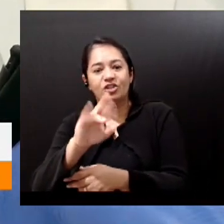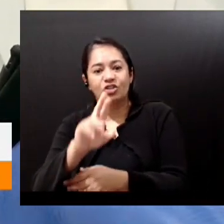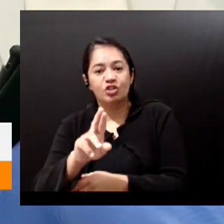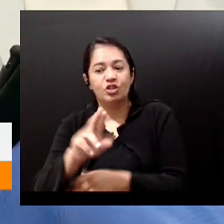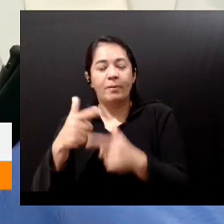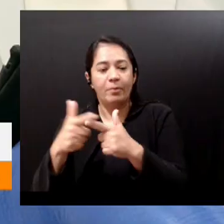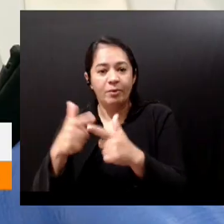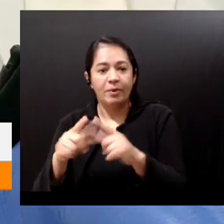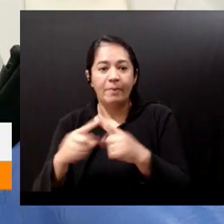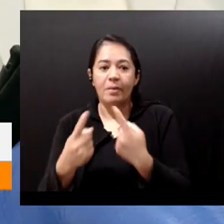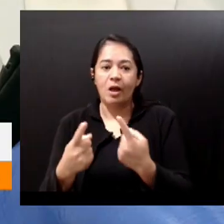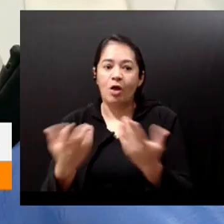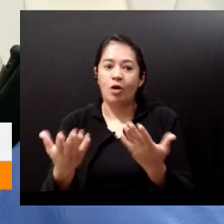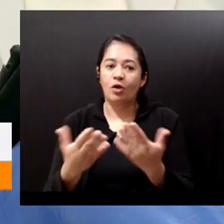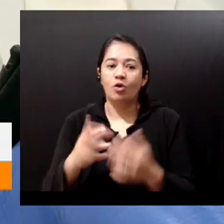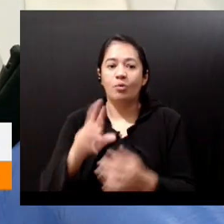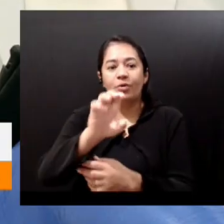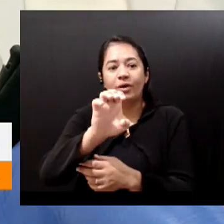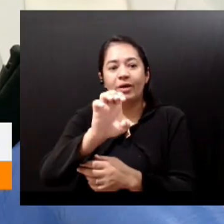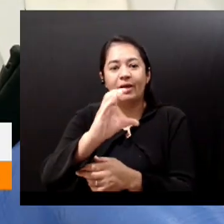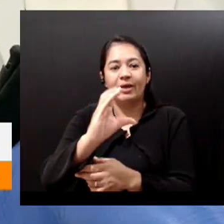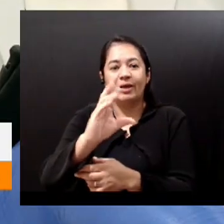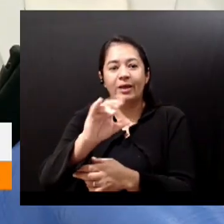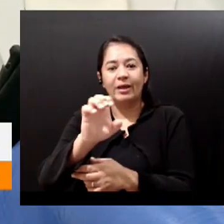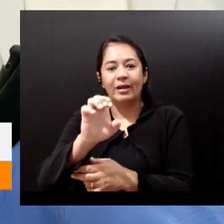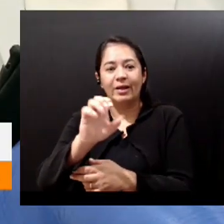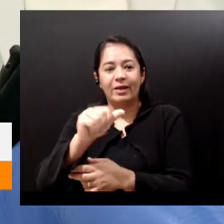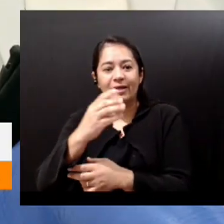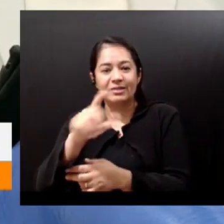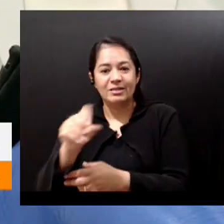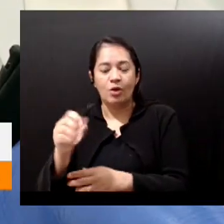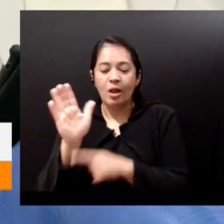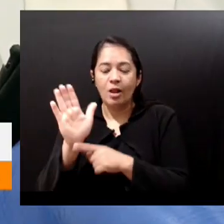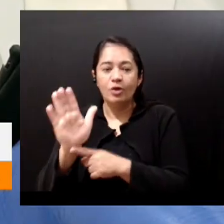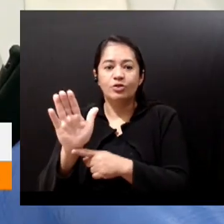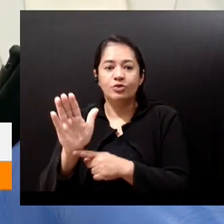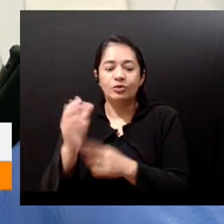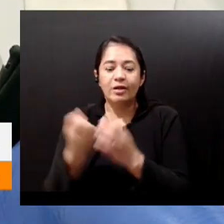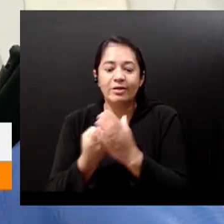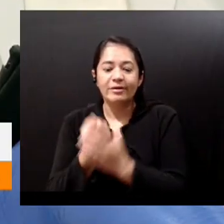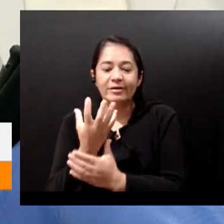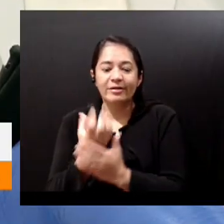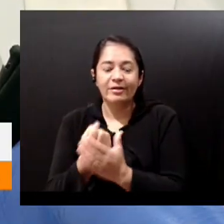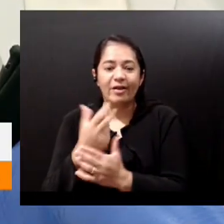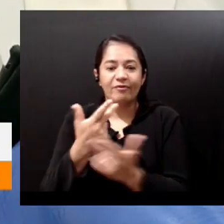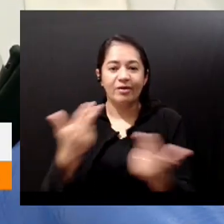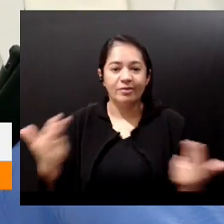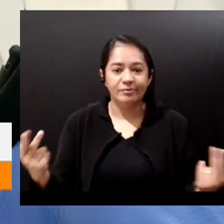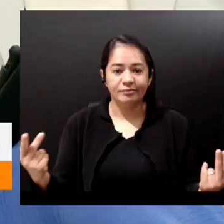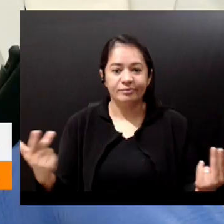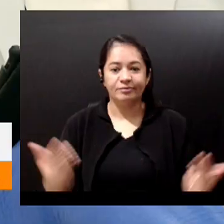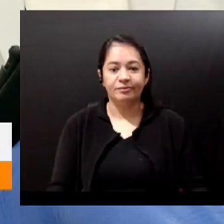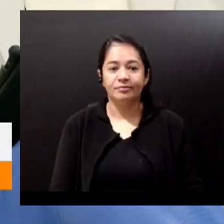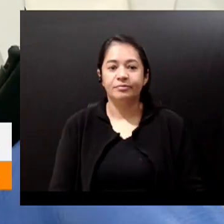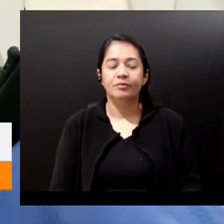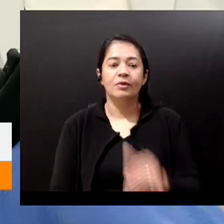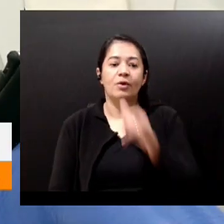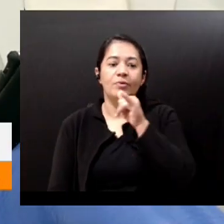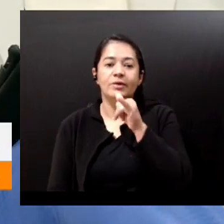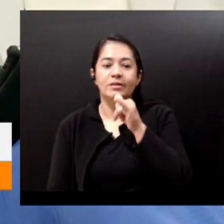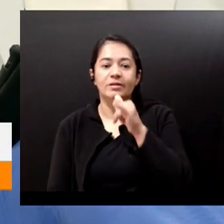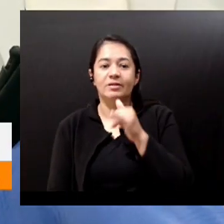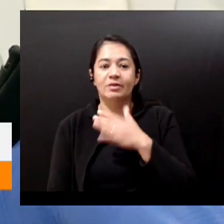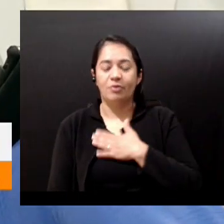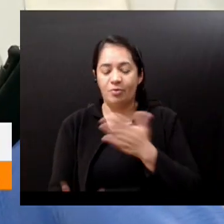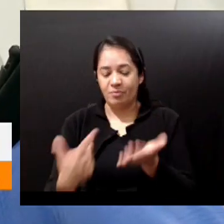a música ela é muito boa no trabalho, porque ela ajuda a criar alguma coisa. Então, por exemplo, eu escrevi meu livro, até trouxe aqui depois para vocês.